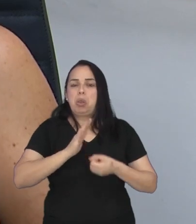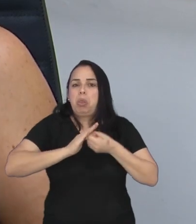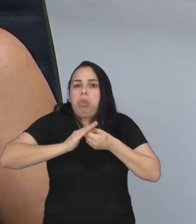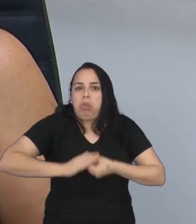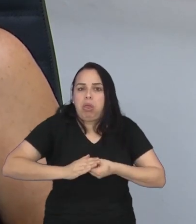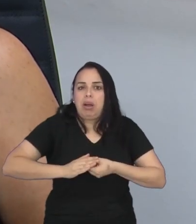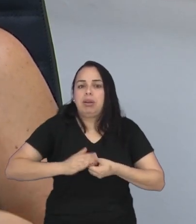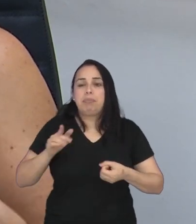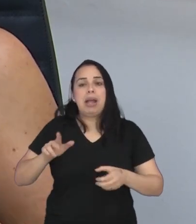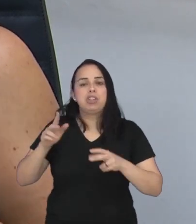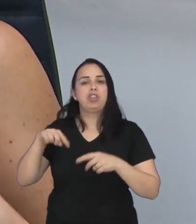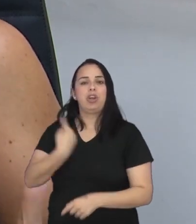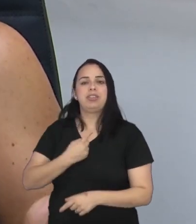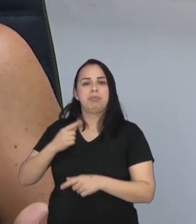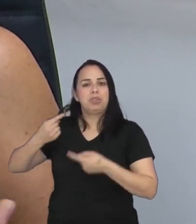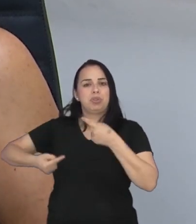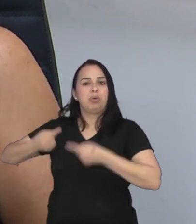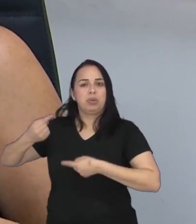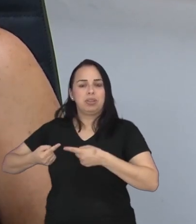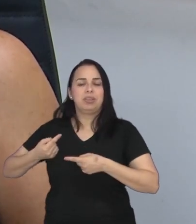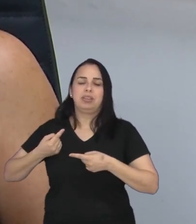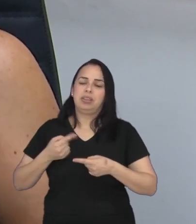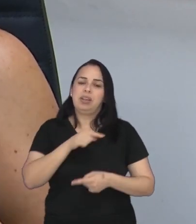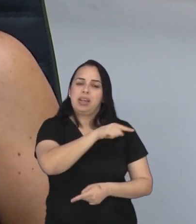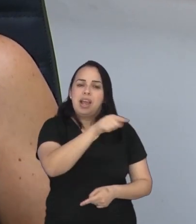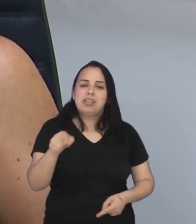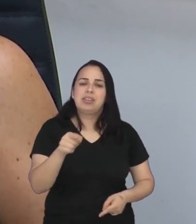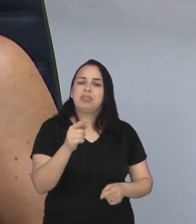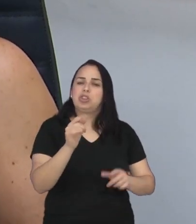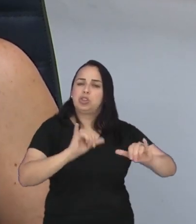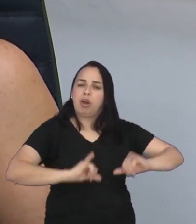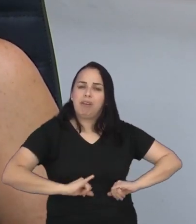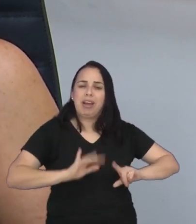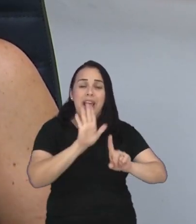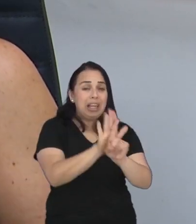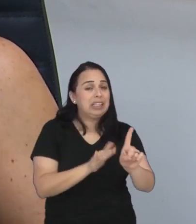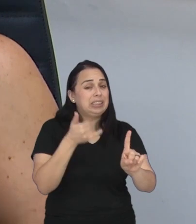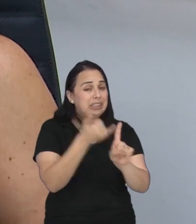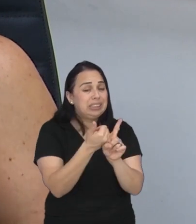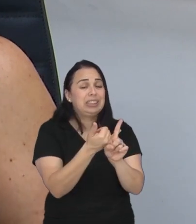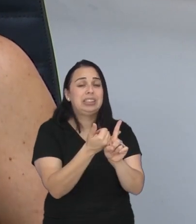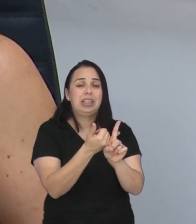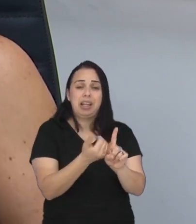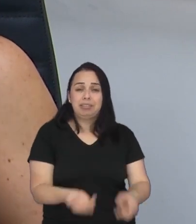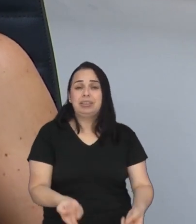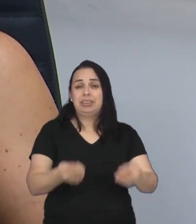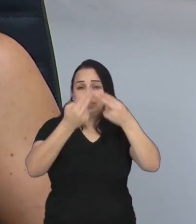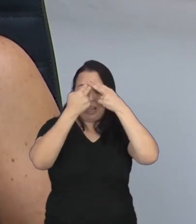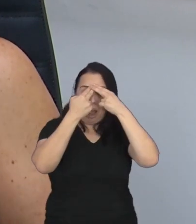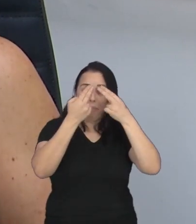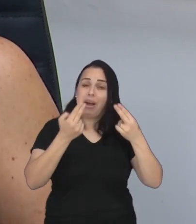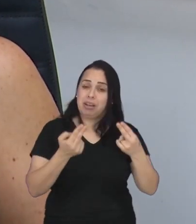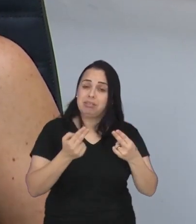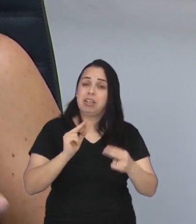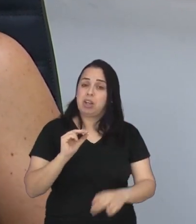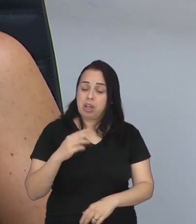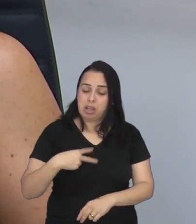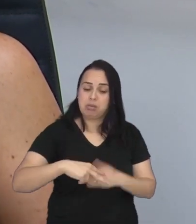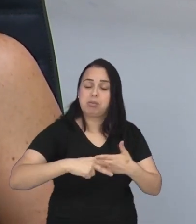com logicamente os seus trabalhos específicos, mas a intenção é a partir então dos textos, das reflexões, daquilo